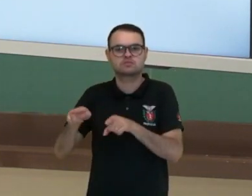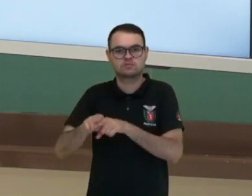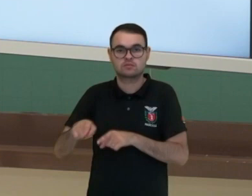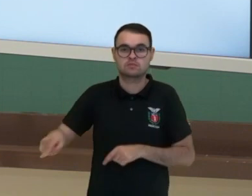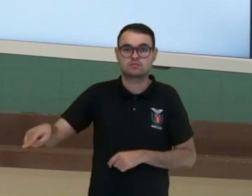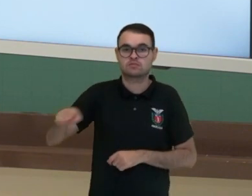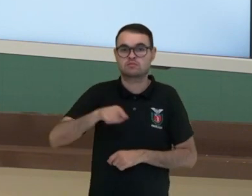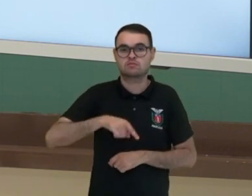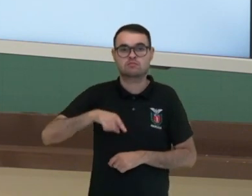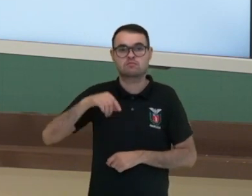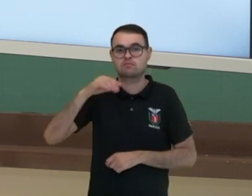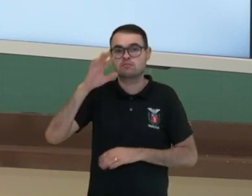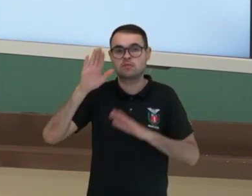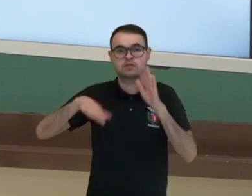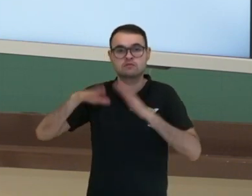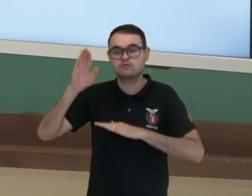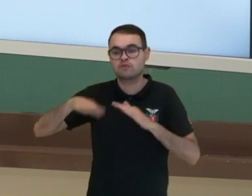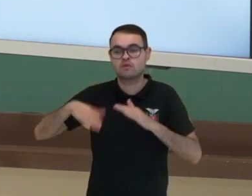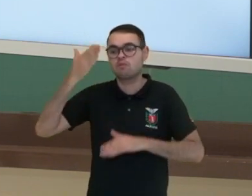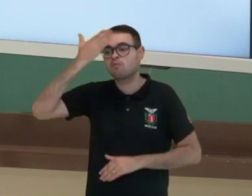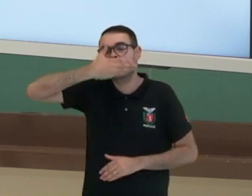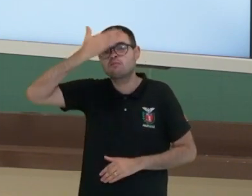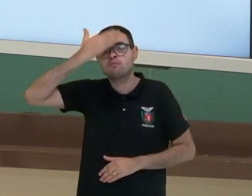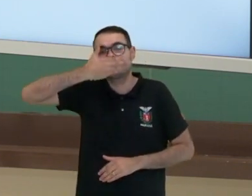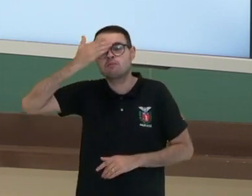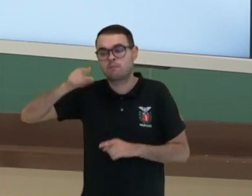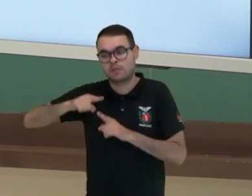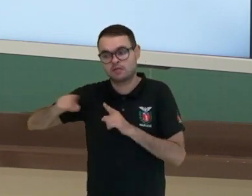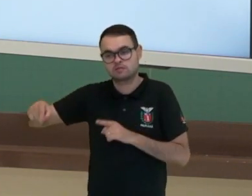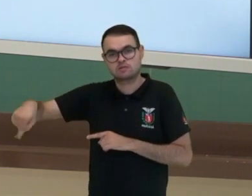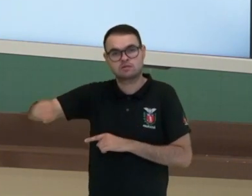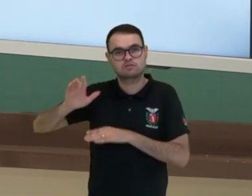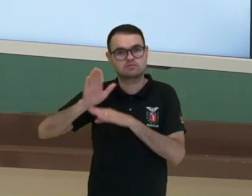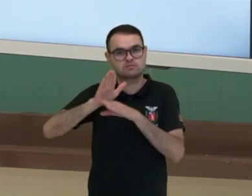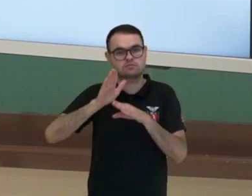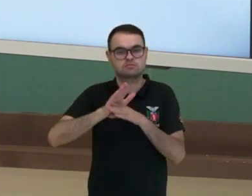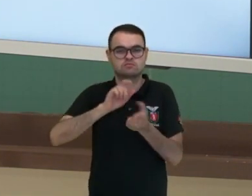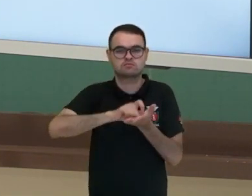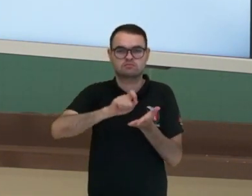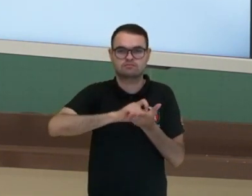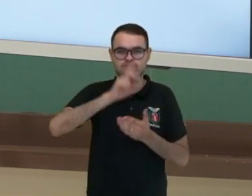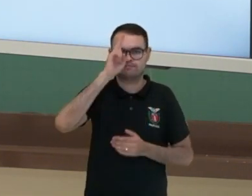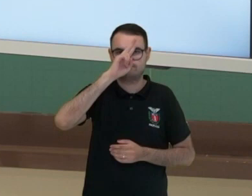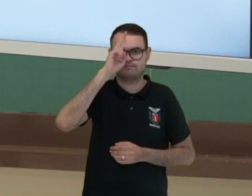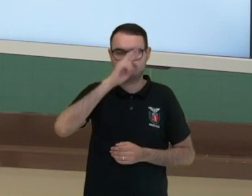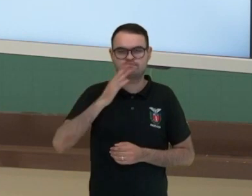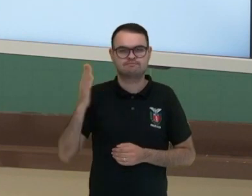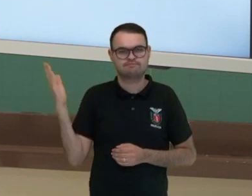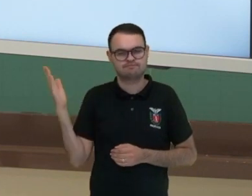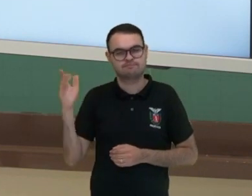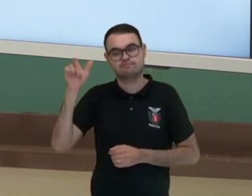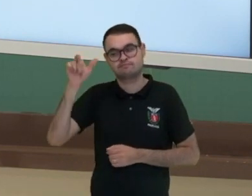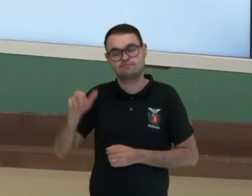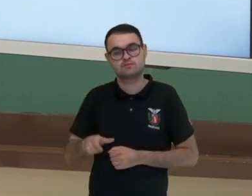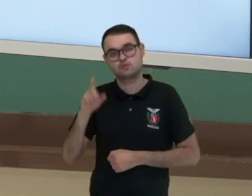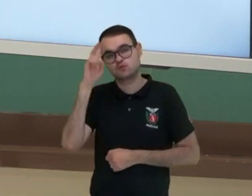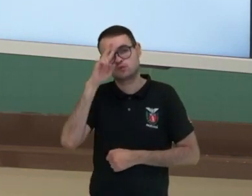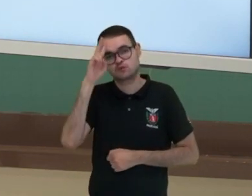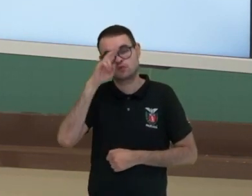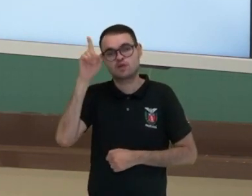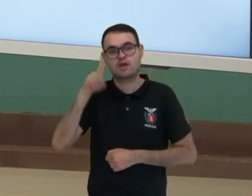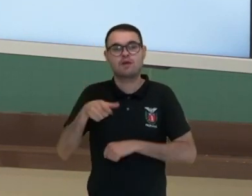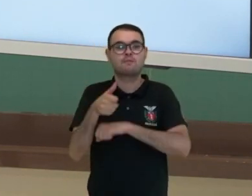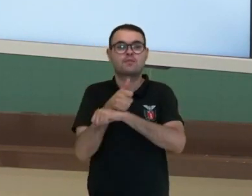deles anônimos até então, que contribuíram para a escrita da história, né? E o historiador, ele é esse